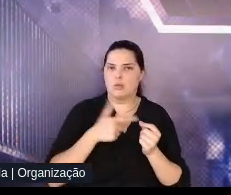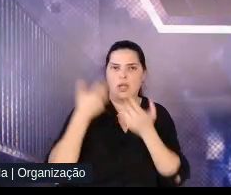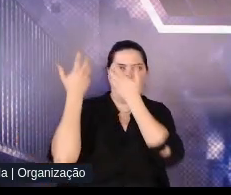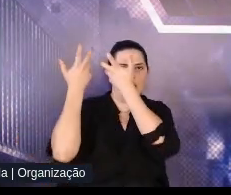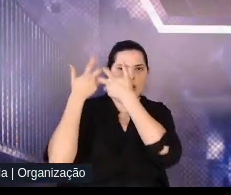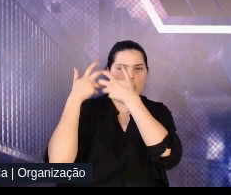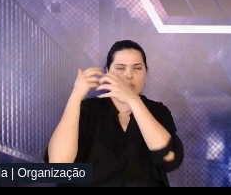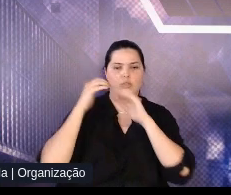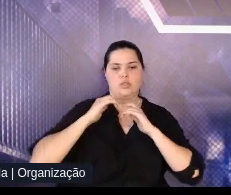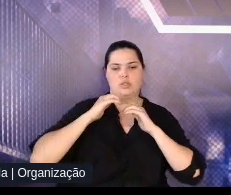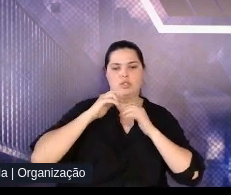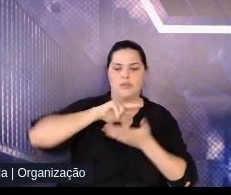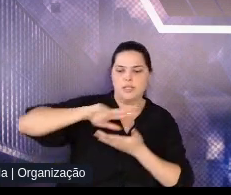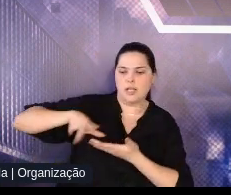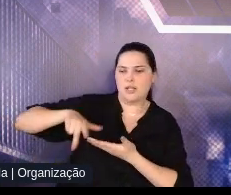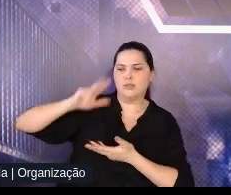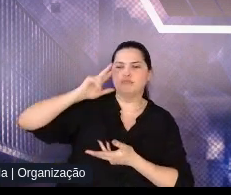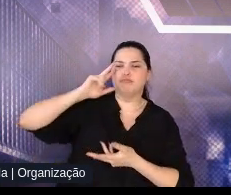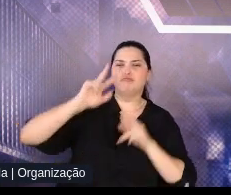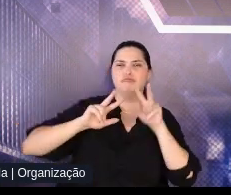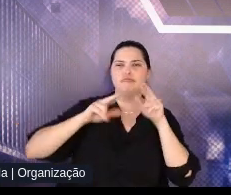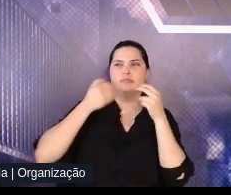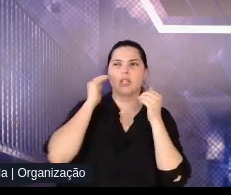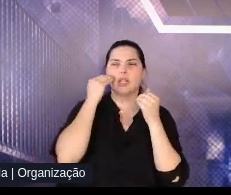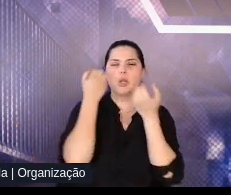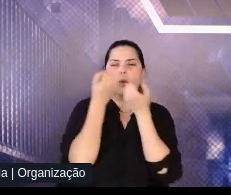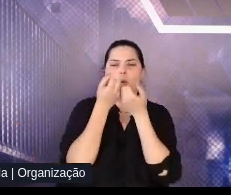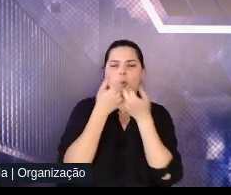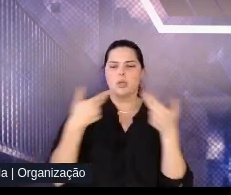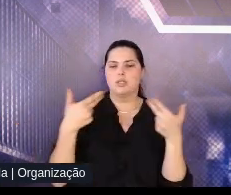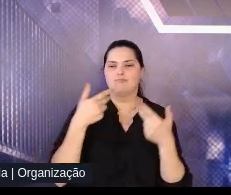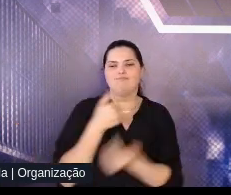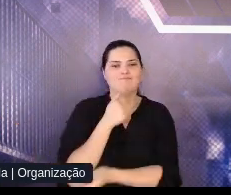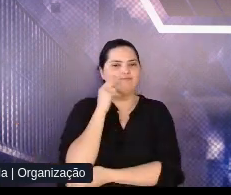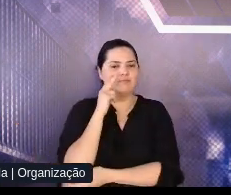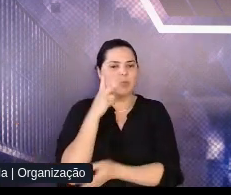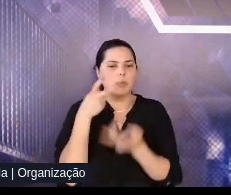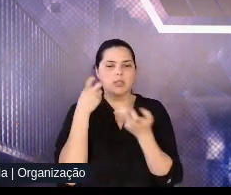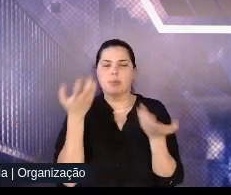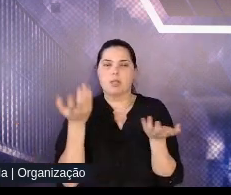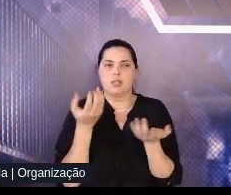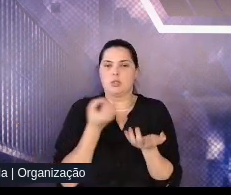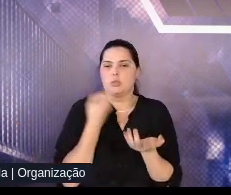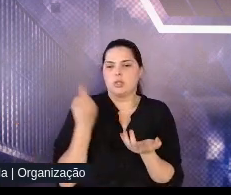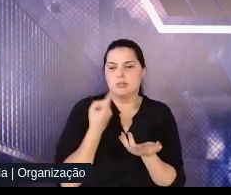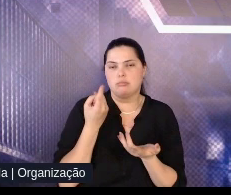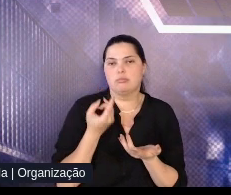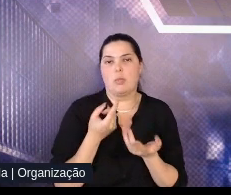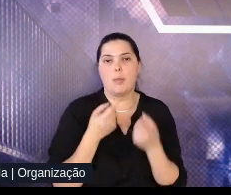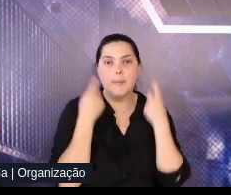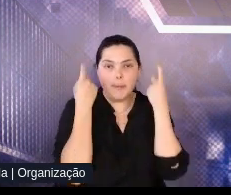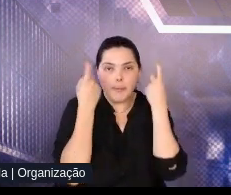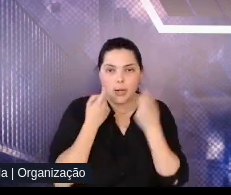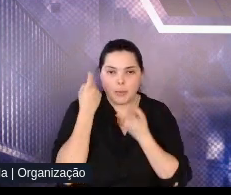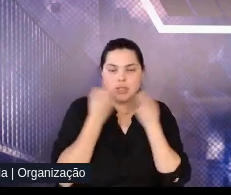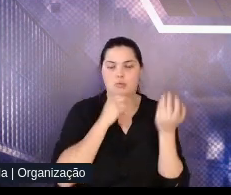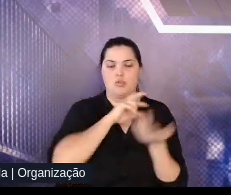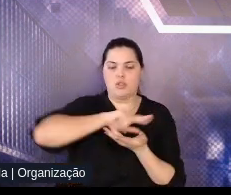neurodiversos enxergar pontos que a gente não enxergaria. Então, assim, a preocupação com a diversidade,